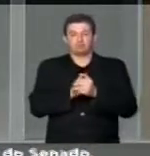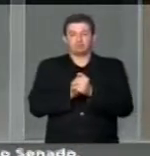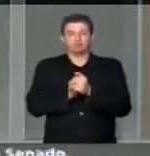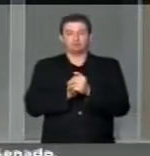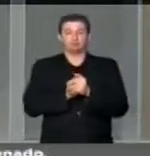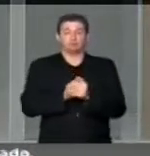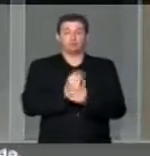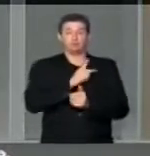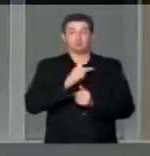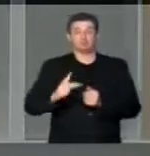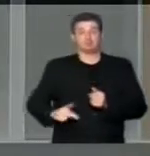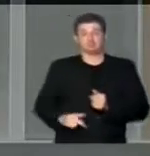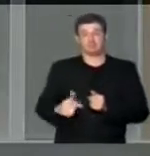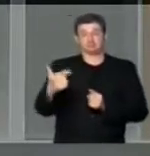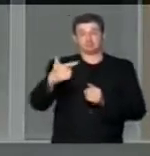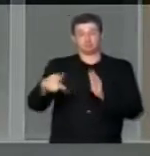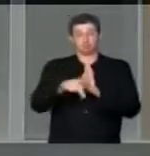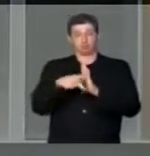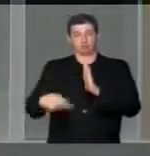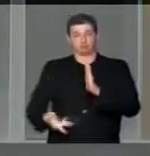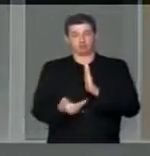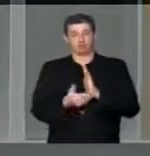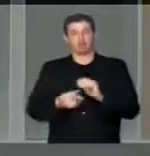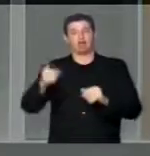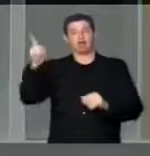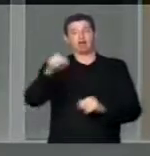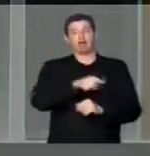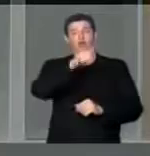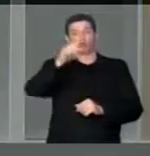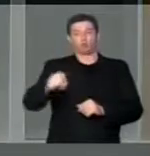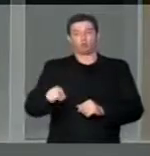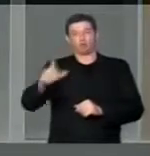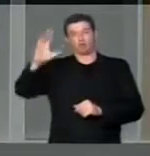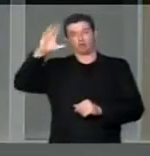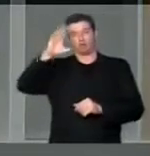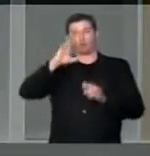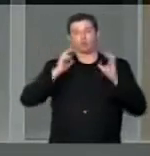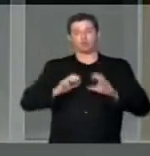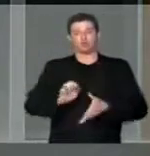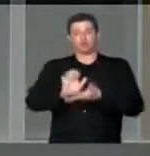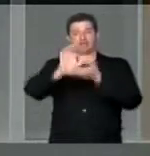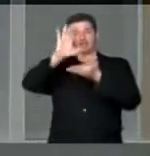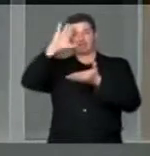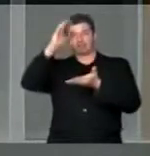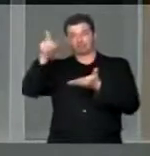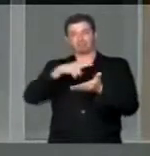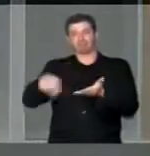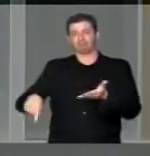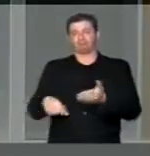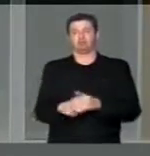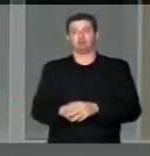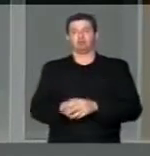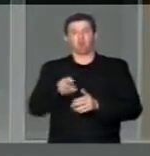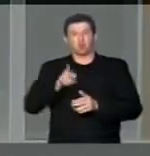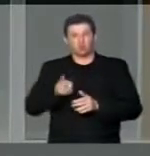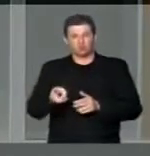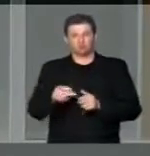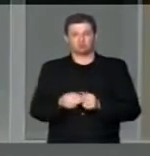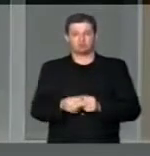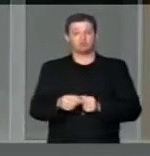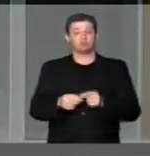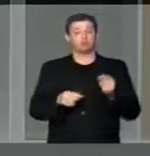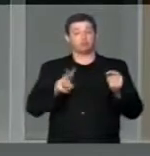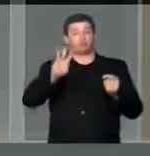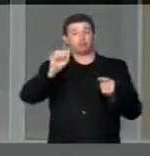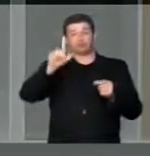o vice-presidente da Câmara anulou a decisão do Conselho de Ética de prosseguimento, o senhor Valdir